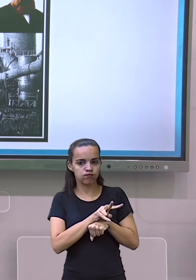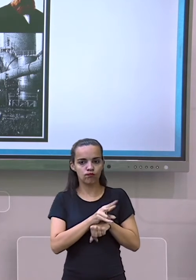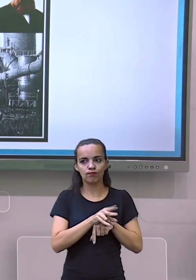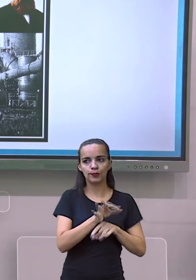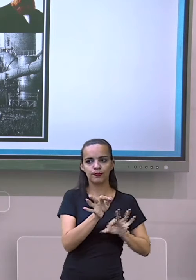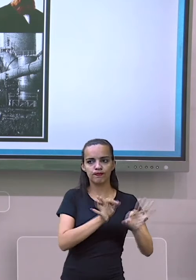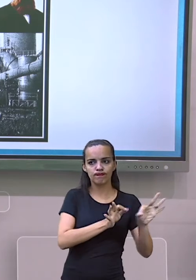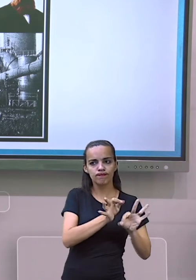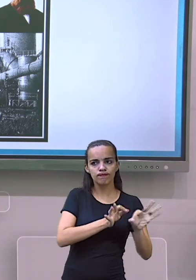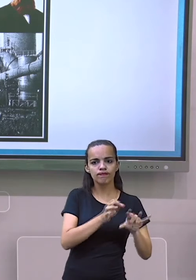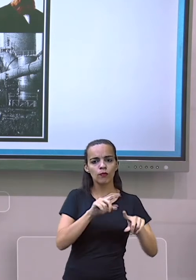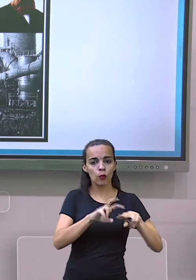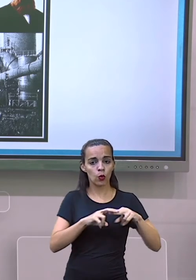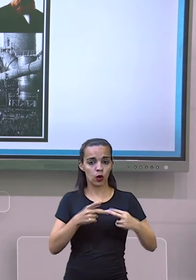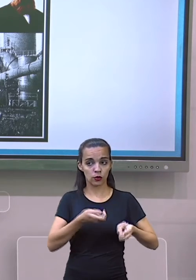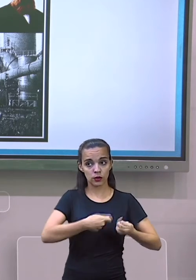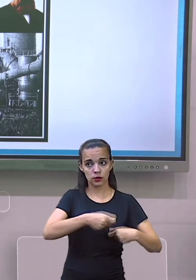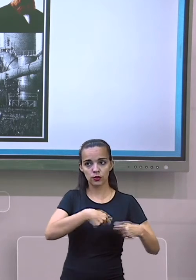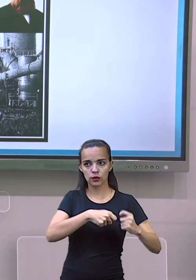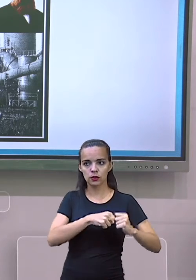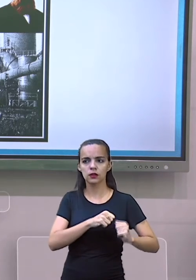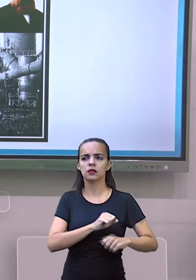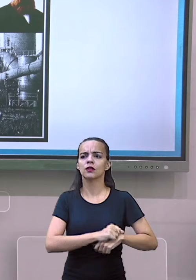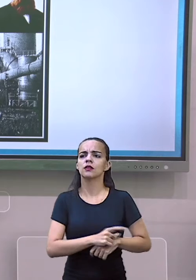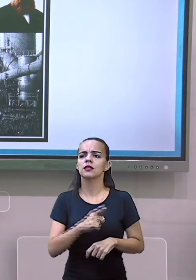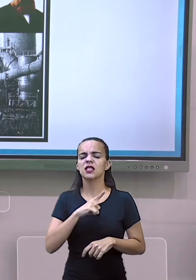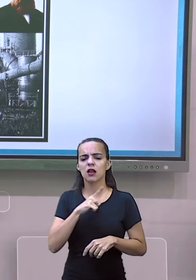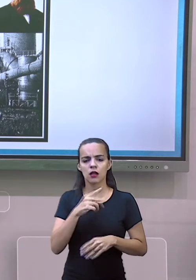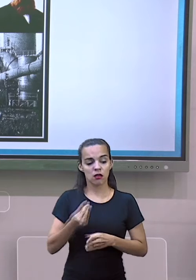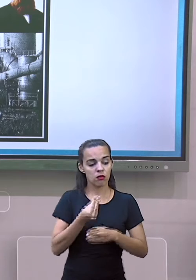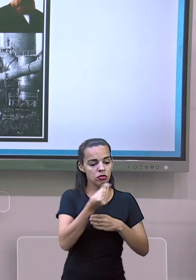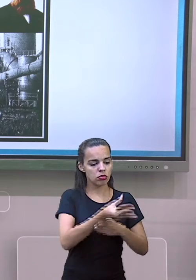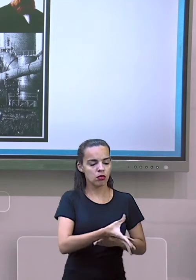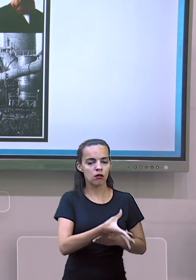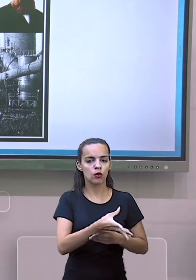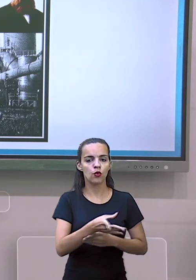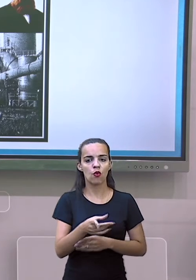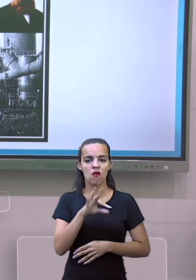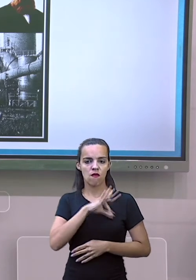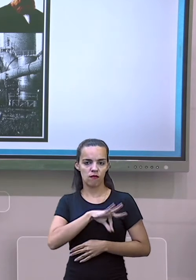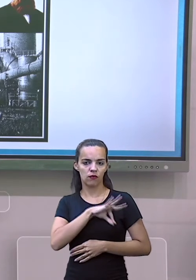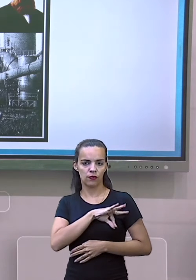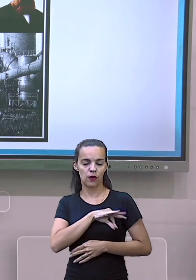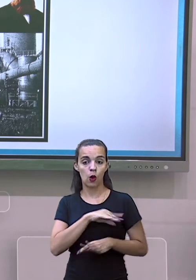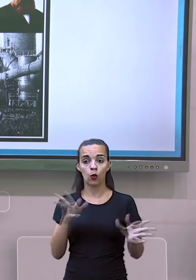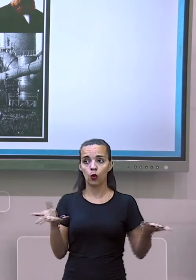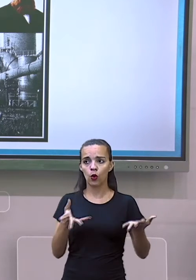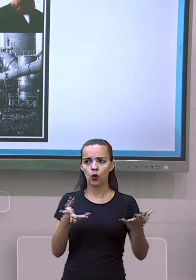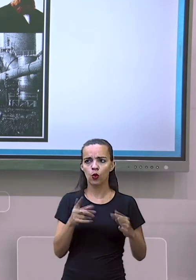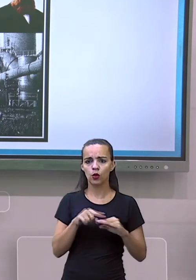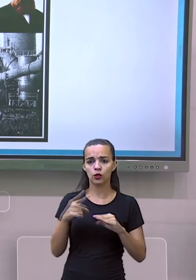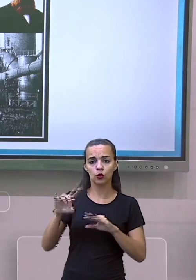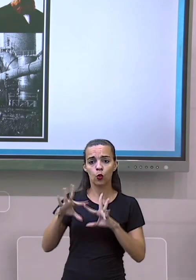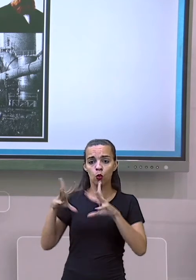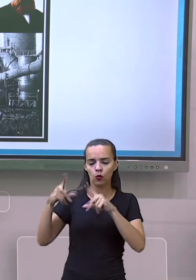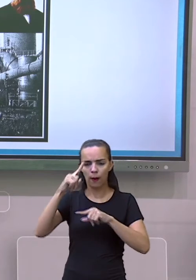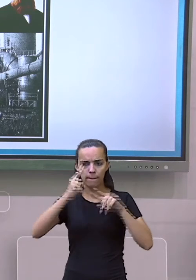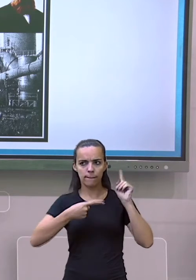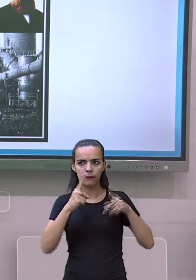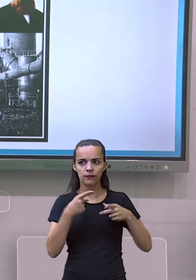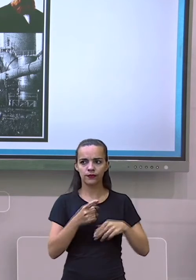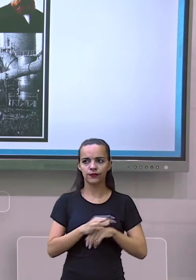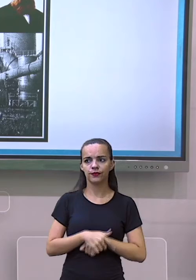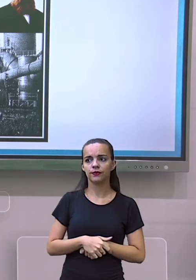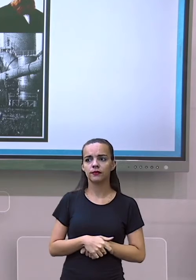os setores econômicos, definindo preços e salários, regulando o mercado. Após